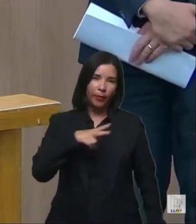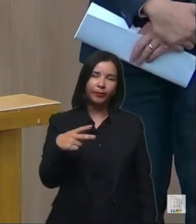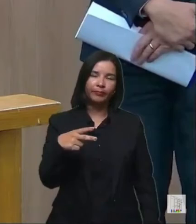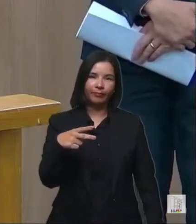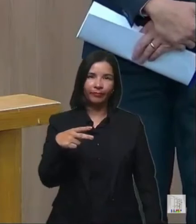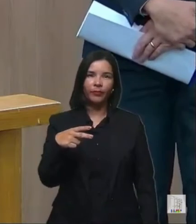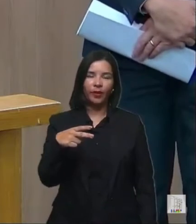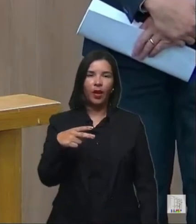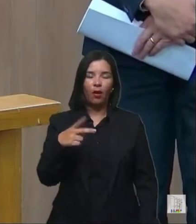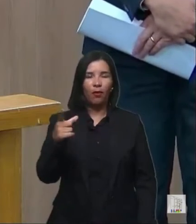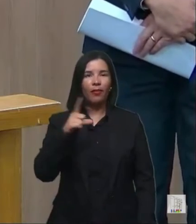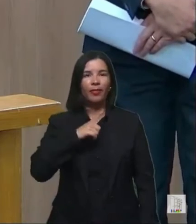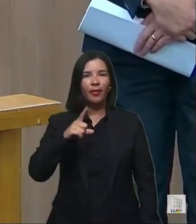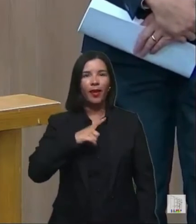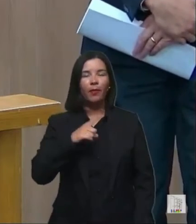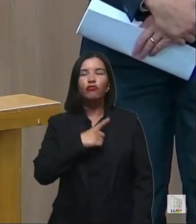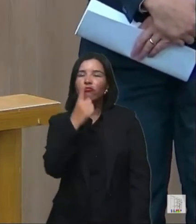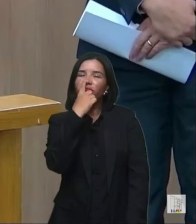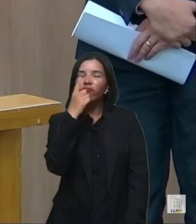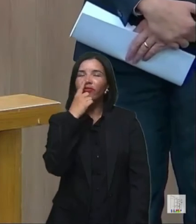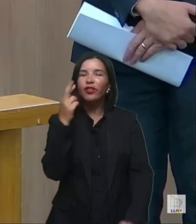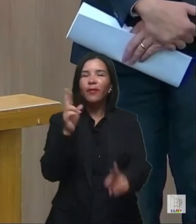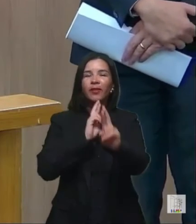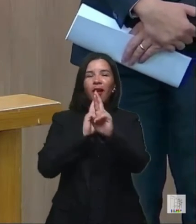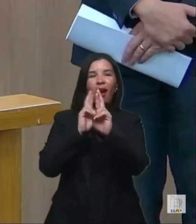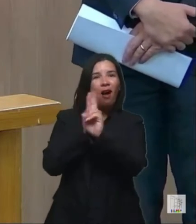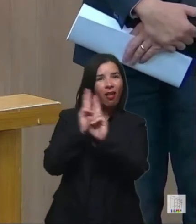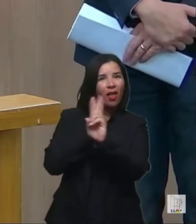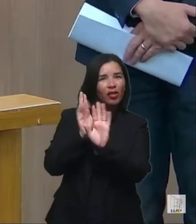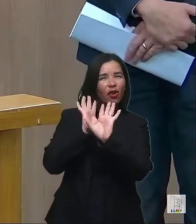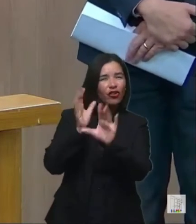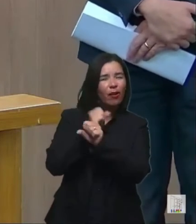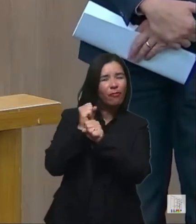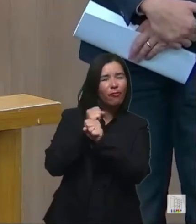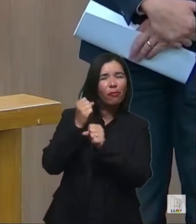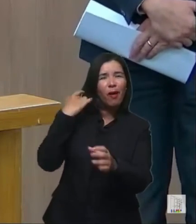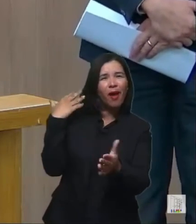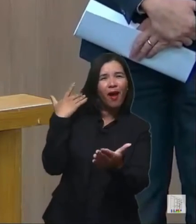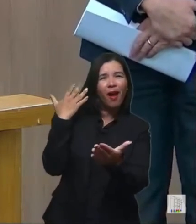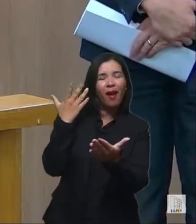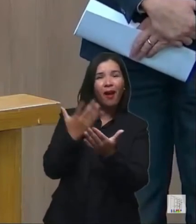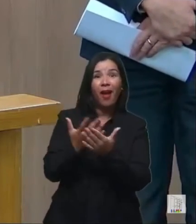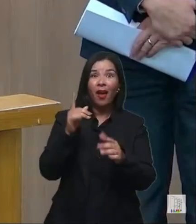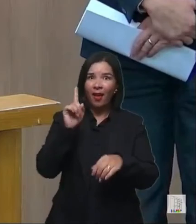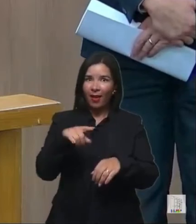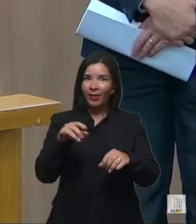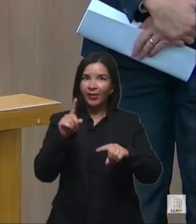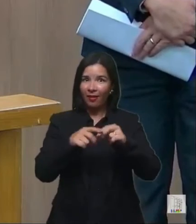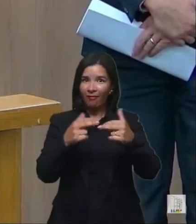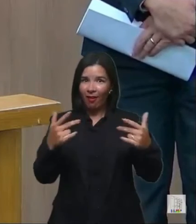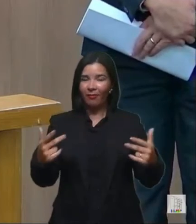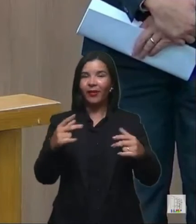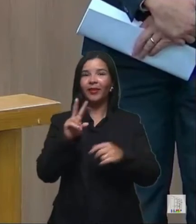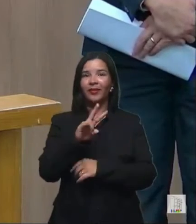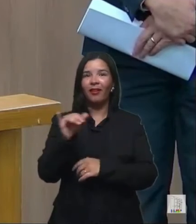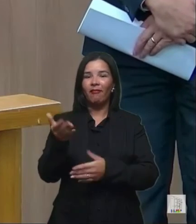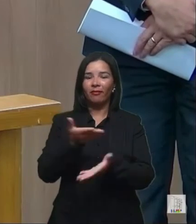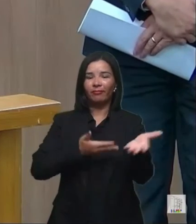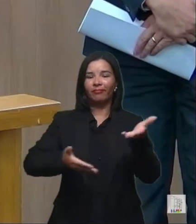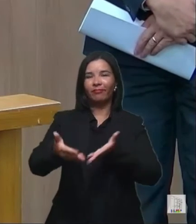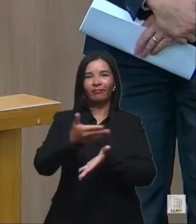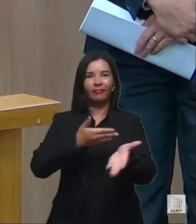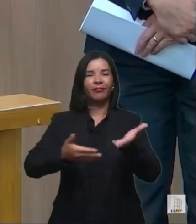quem temos íntimas relações há tanto tempo, esta ferramenta e que vamos